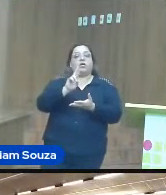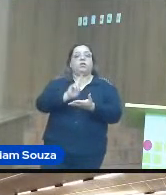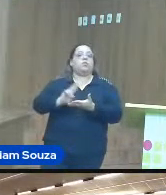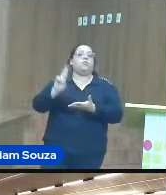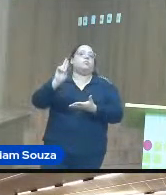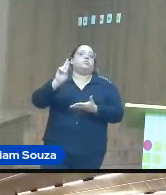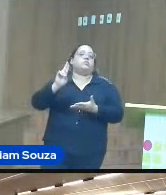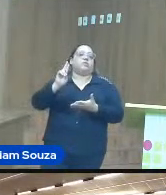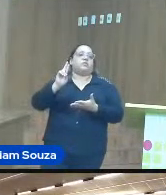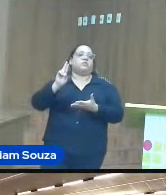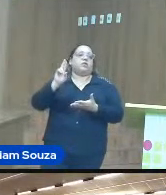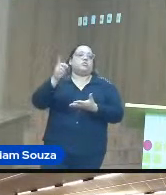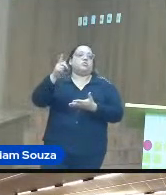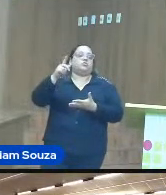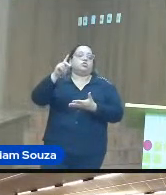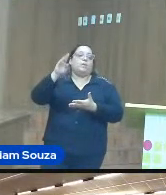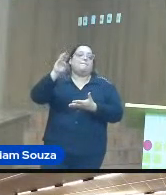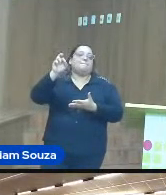Berlim,